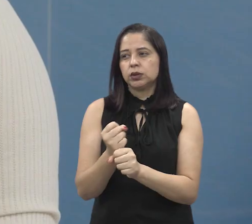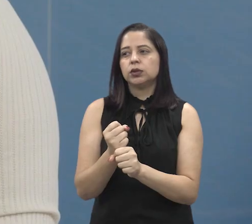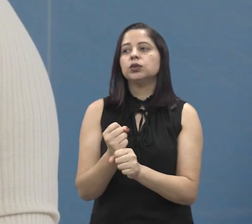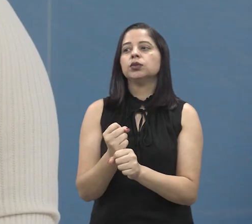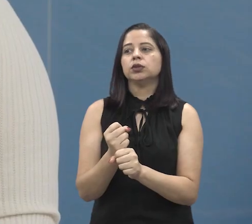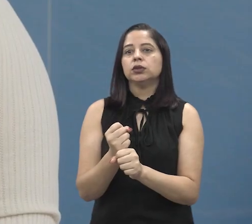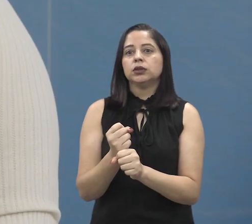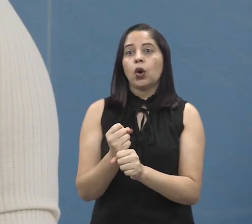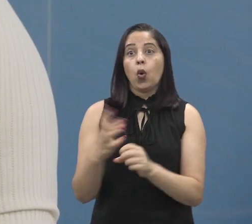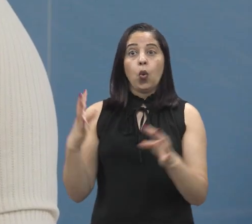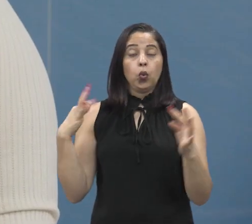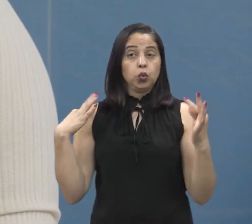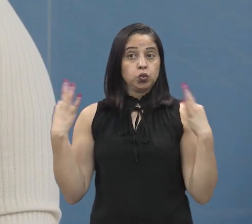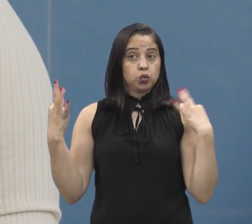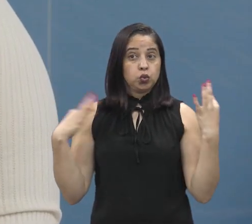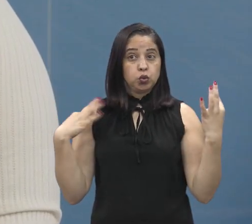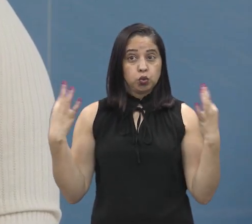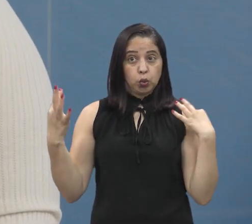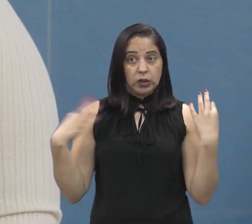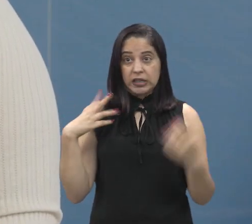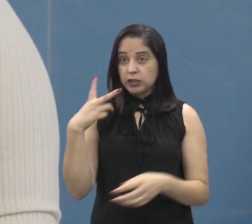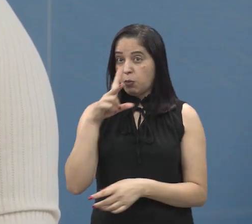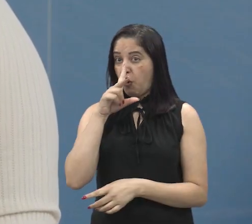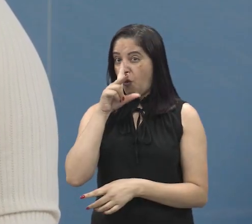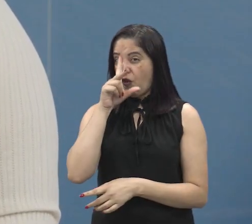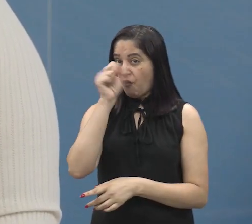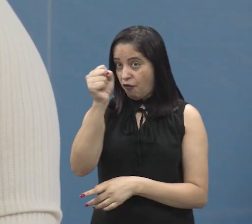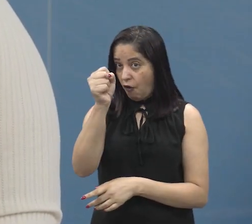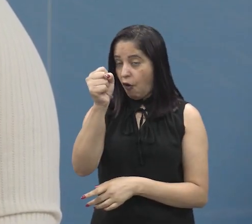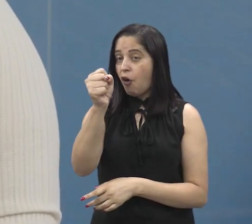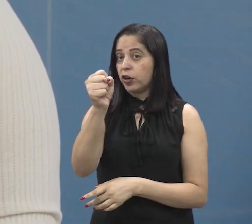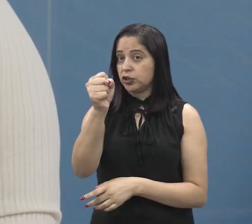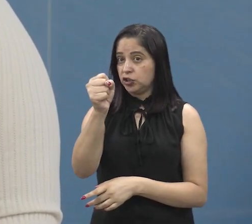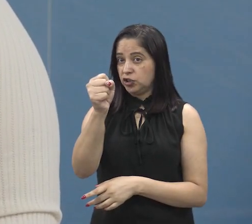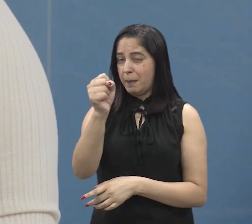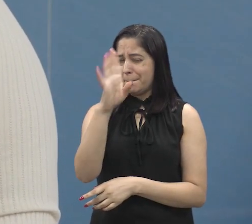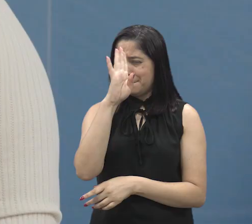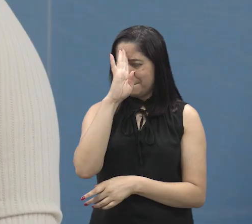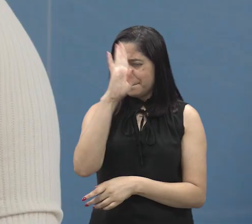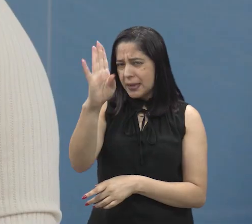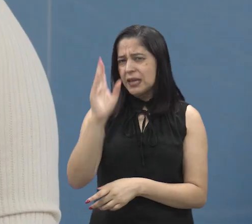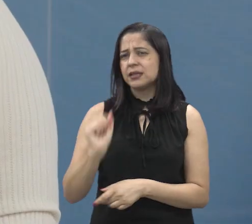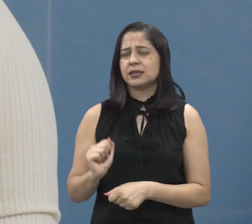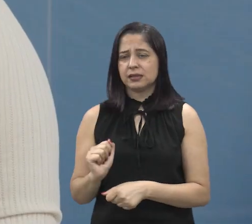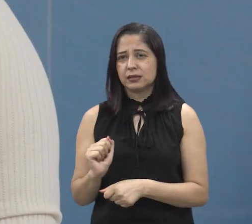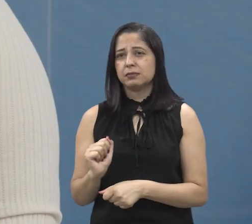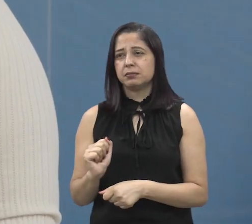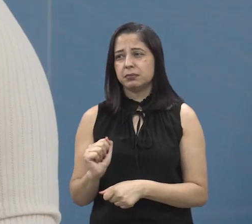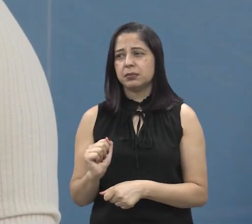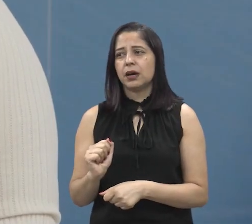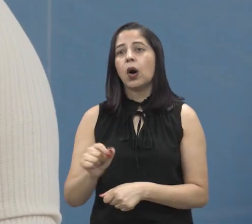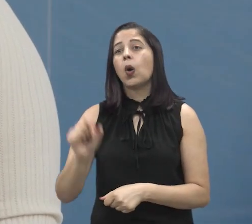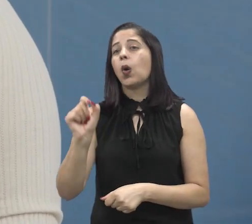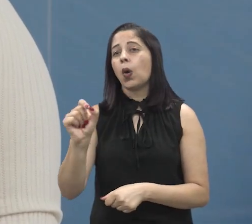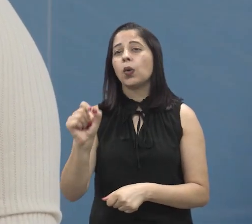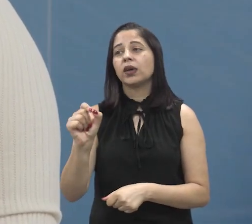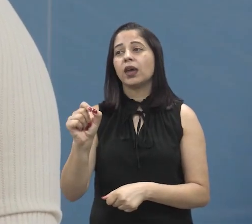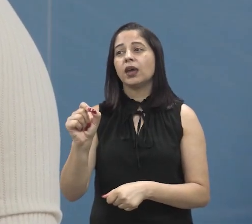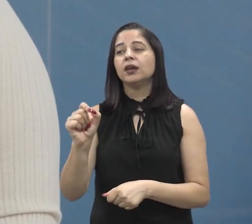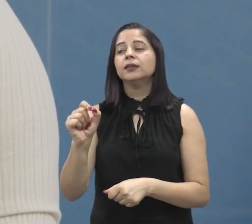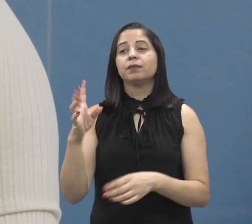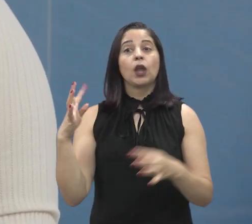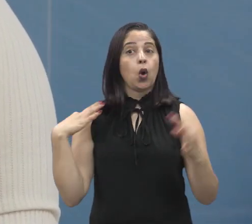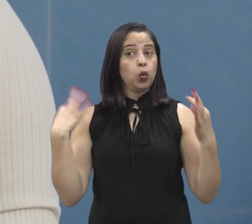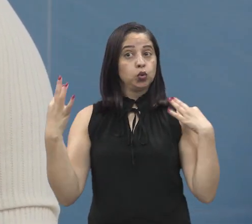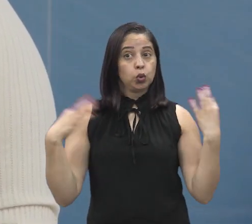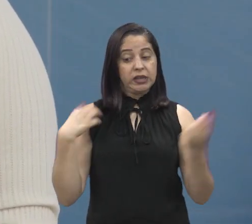de demanda turística, que foi realizado agora, entregue aí no início do segundo semestre